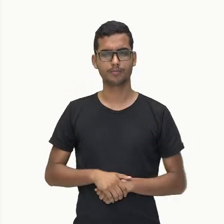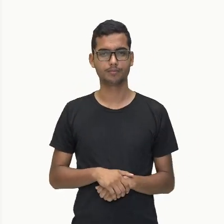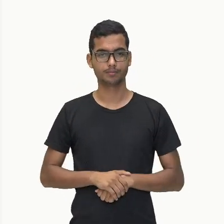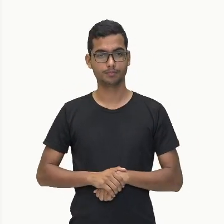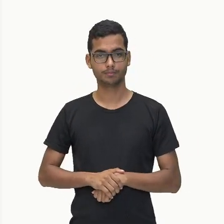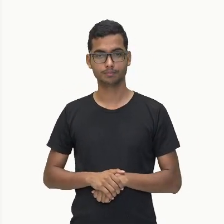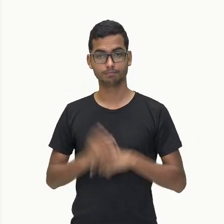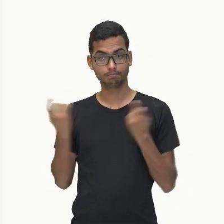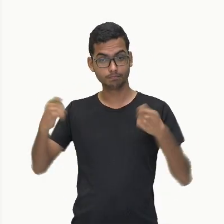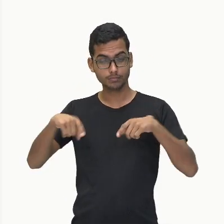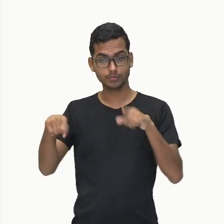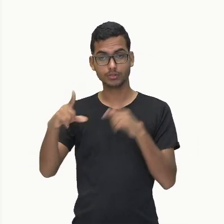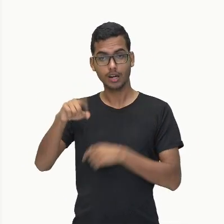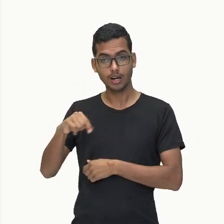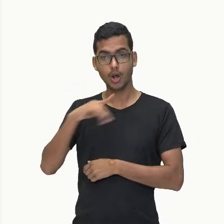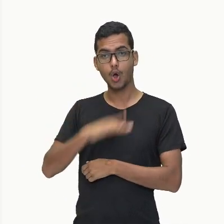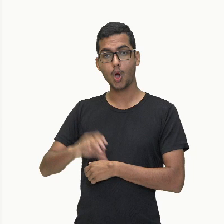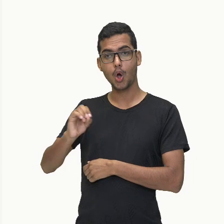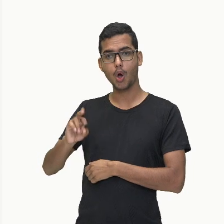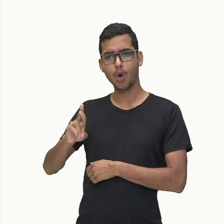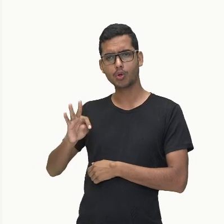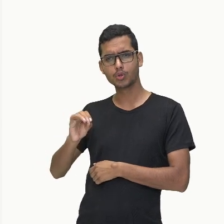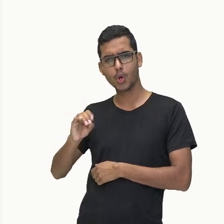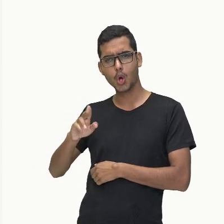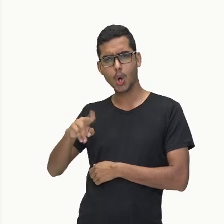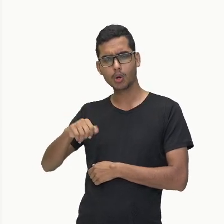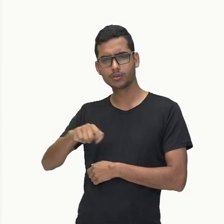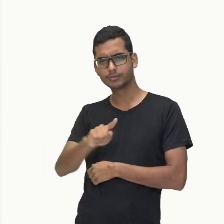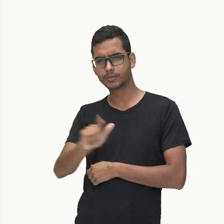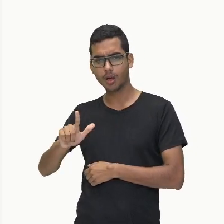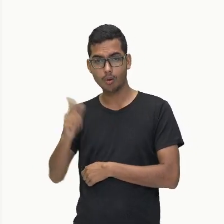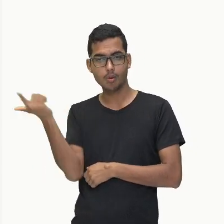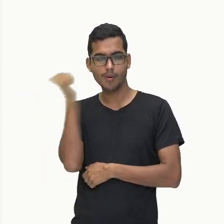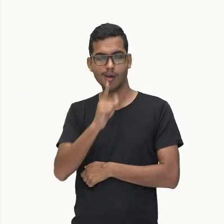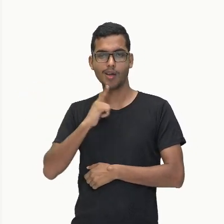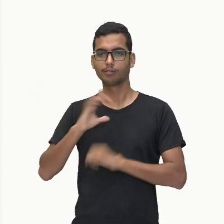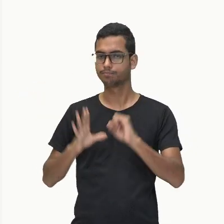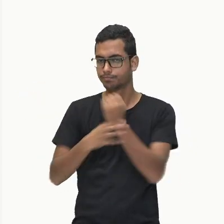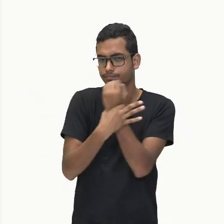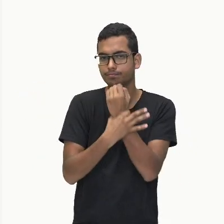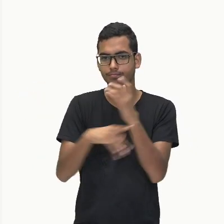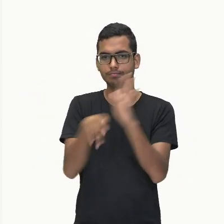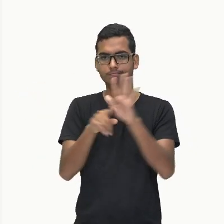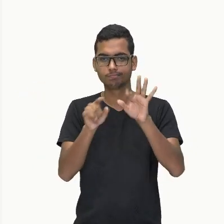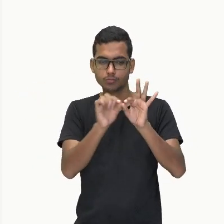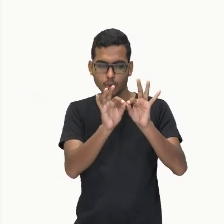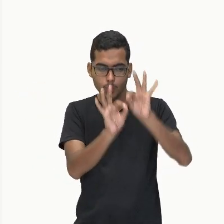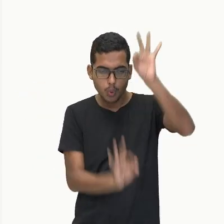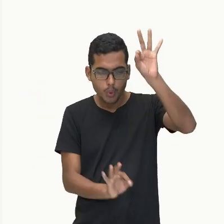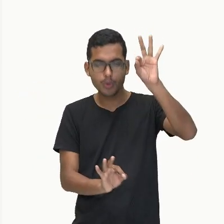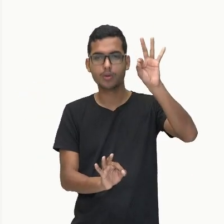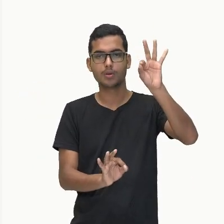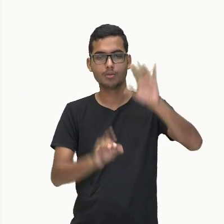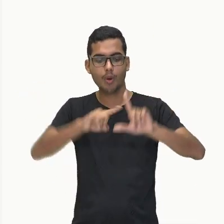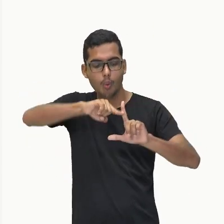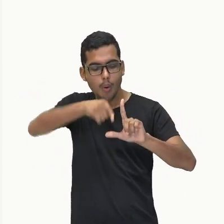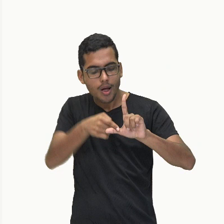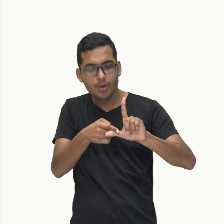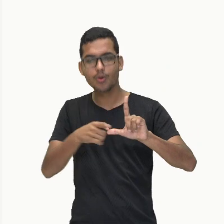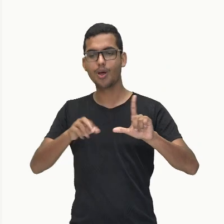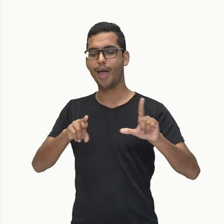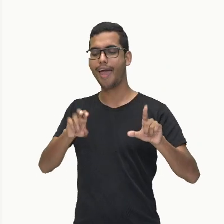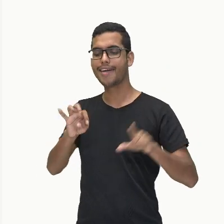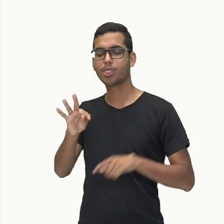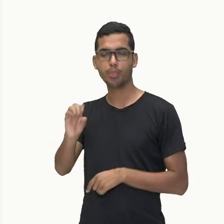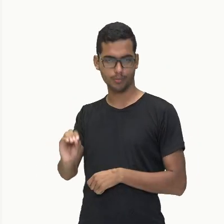possibilidade dele ser ortogonal, né, para garantir um ângulo reto, tá bom? E aí a gente garante também que vai ser a menor distância,